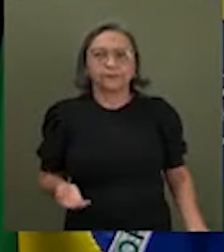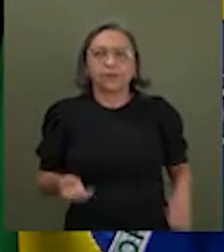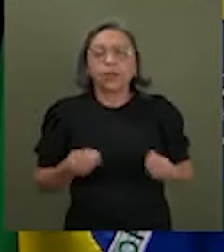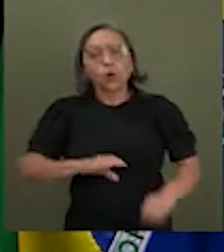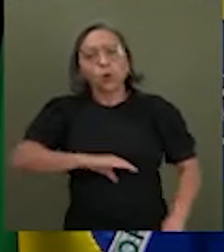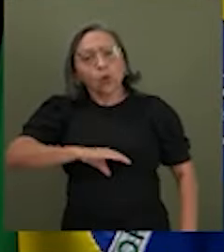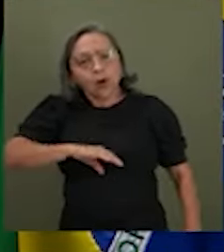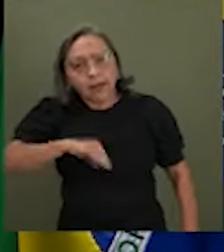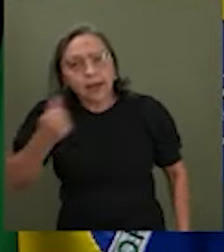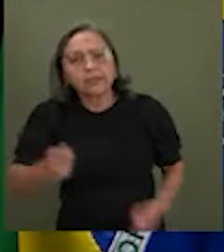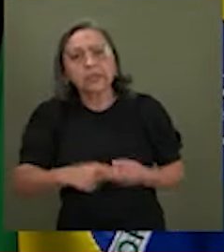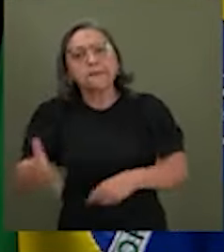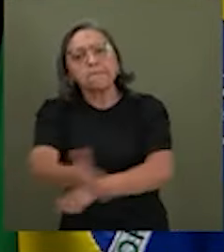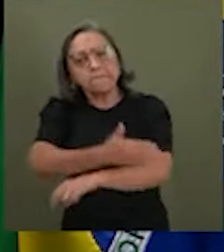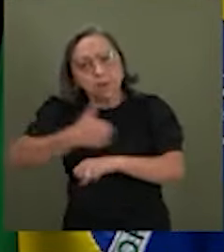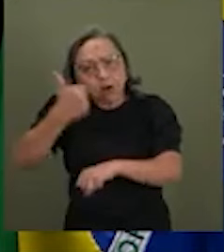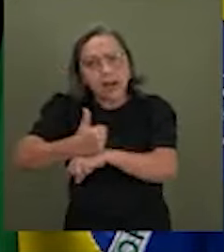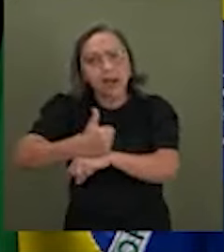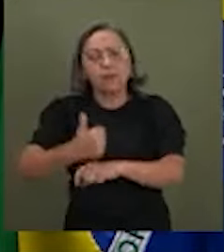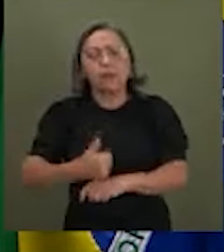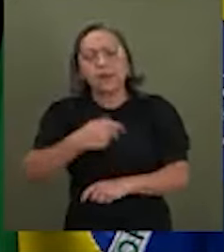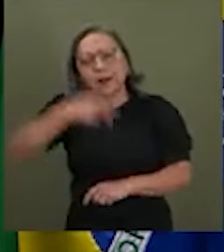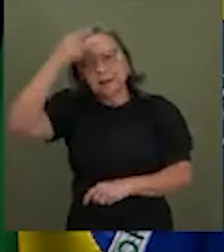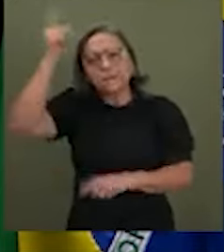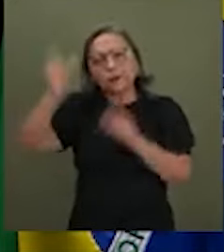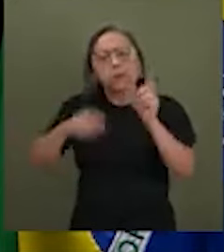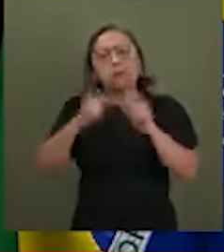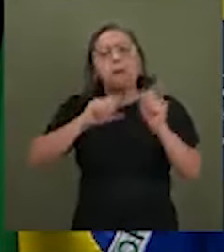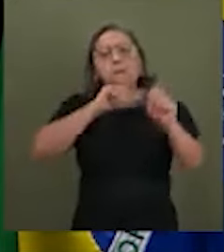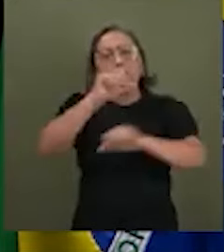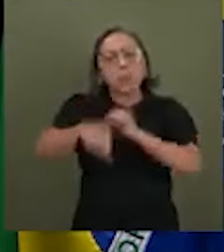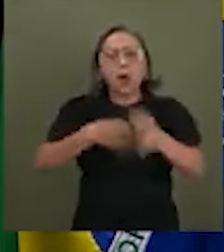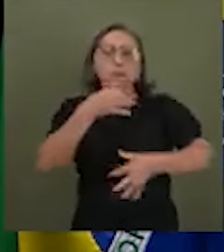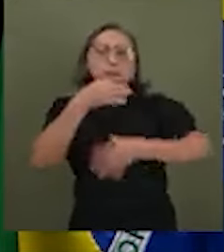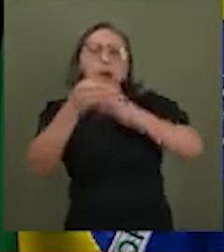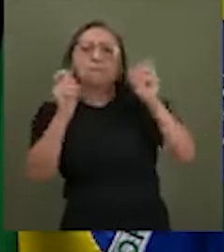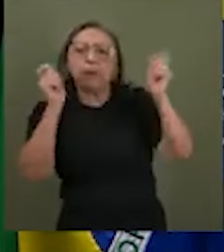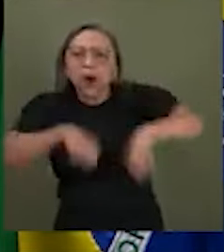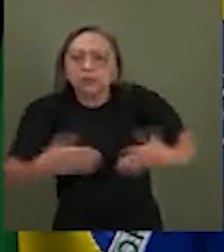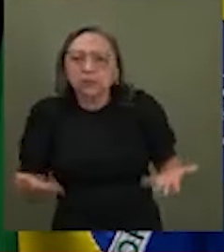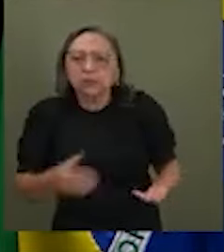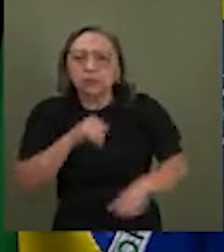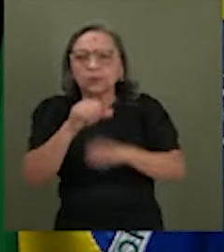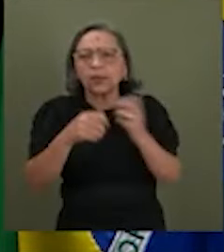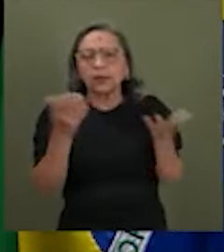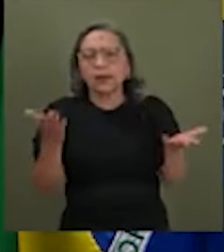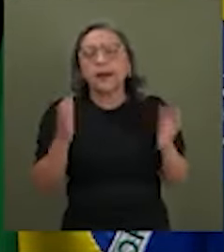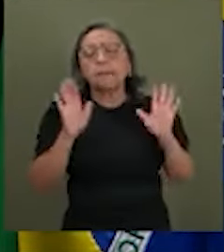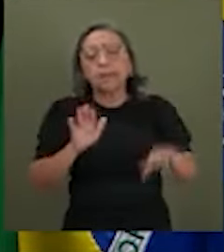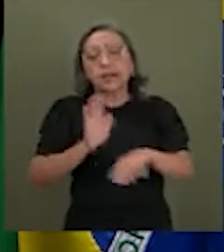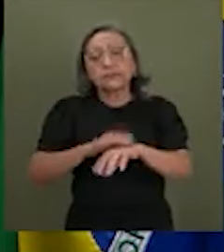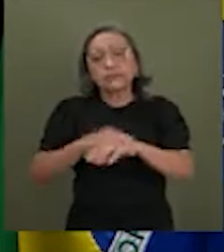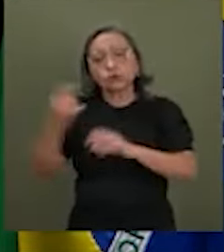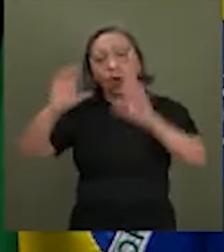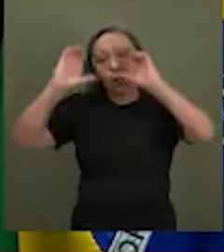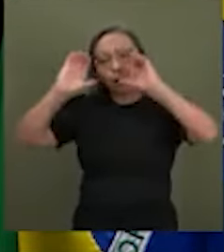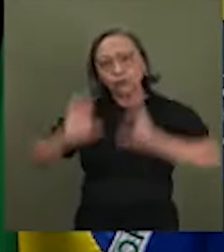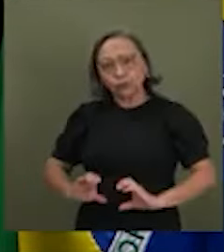Coragem moral! As pessoas podem mudar, às vezes, de opinião, mas a sua